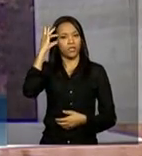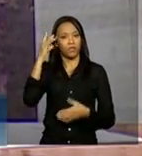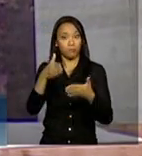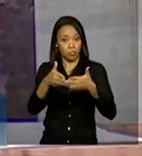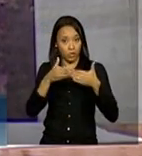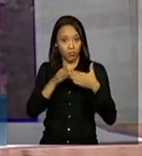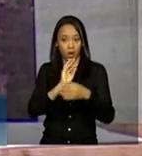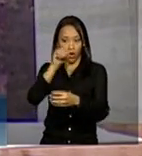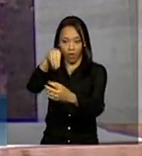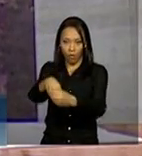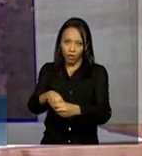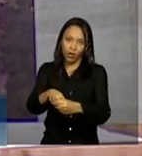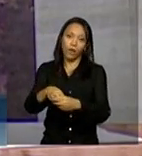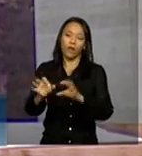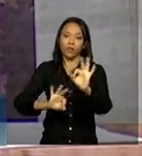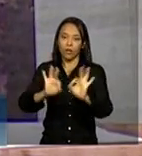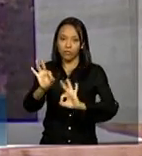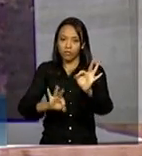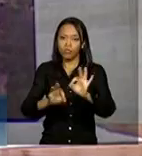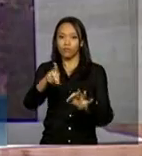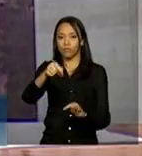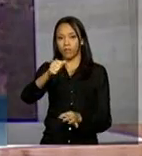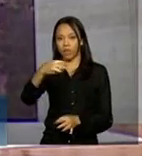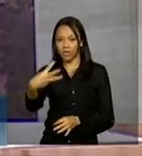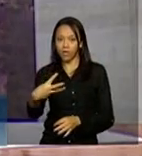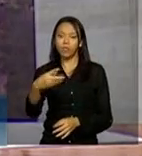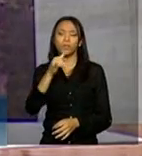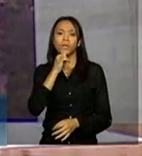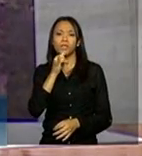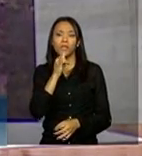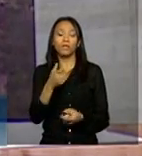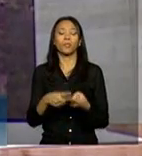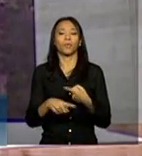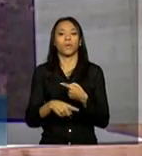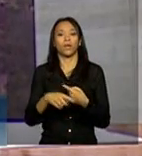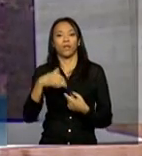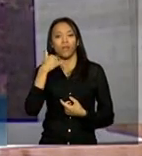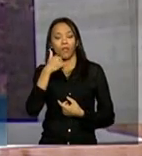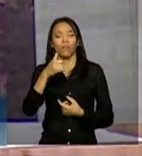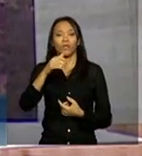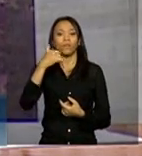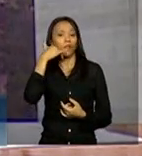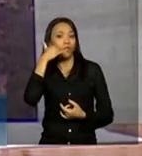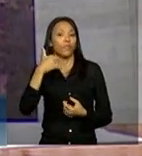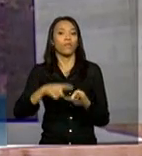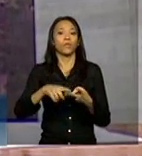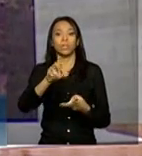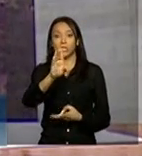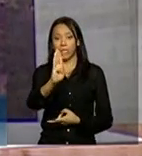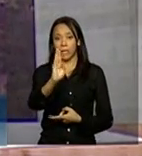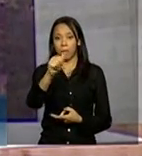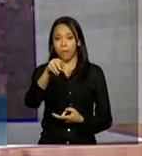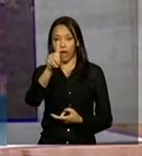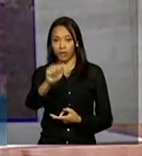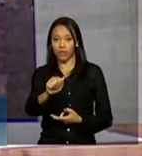larga, e alguns outros pequenos ajustes que estão sendo discutidos. Isso, em primeiro lugar, em termos